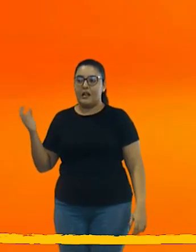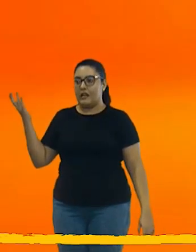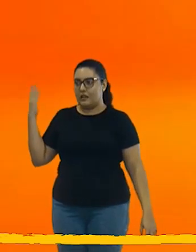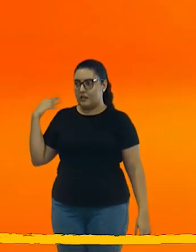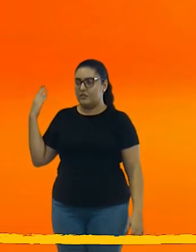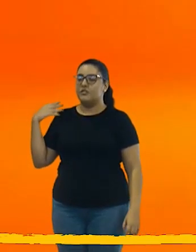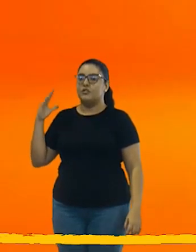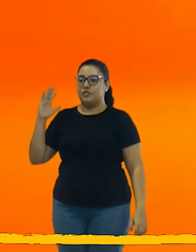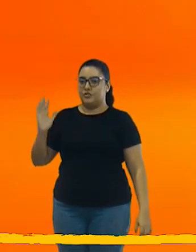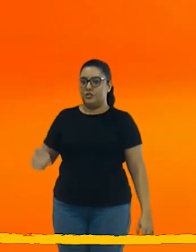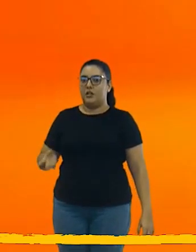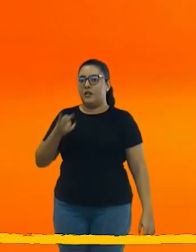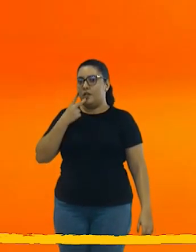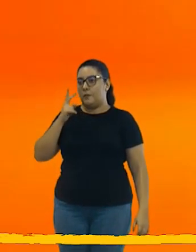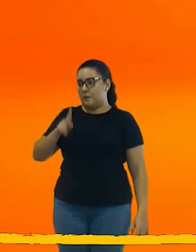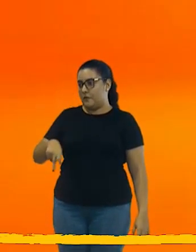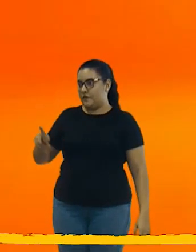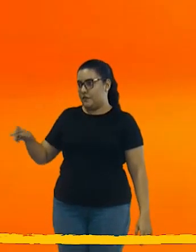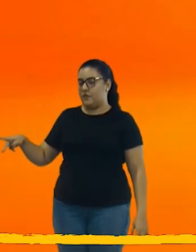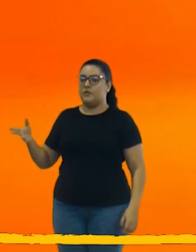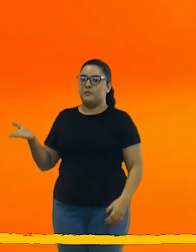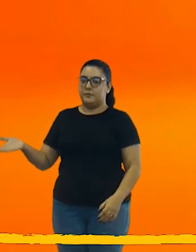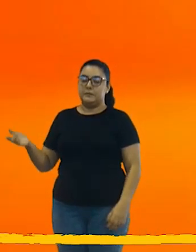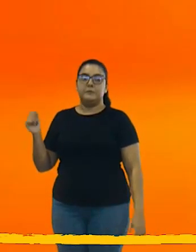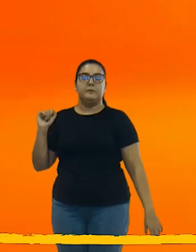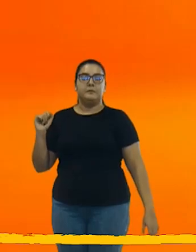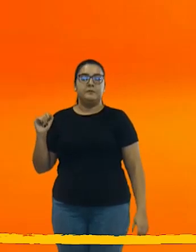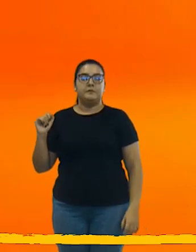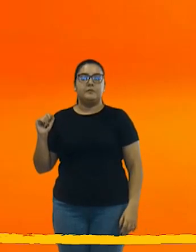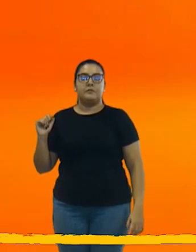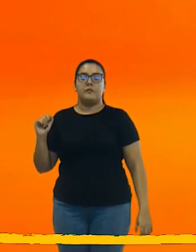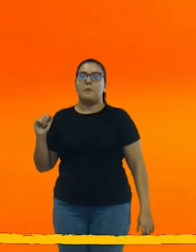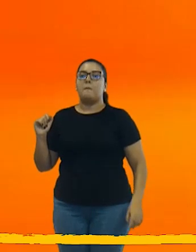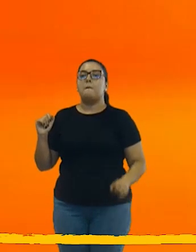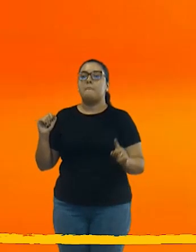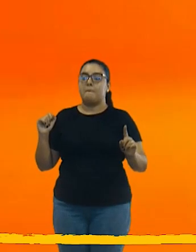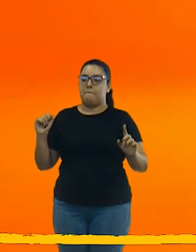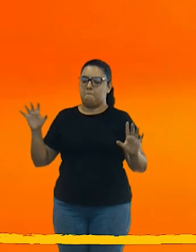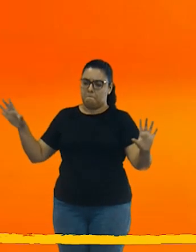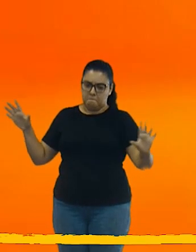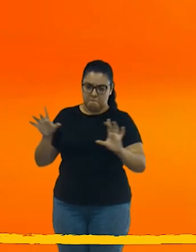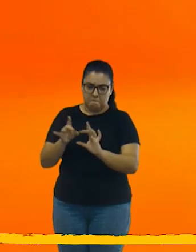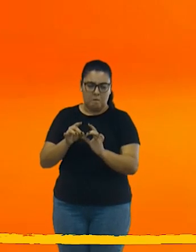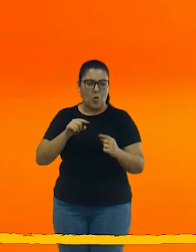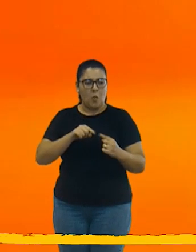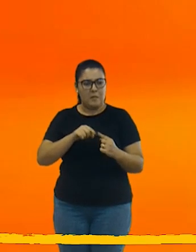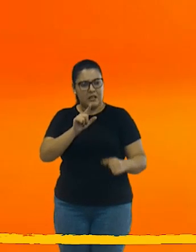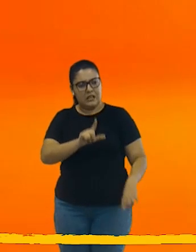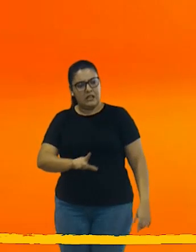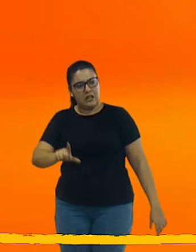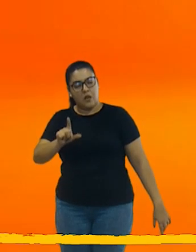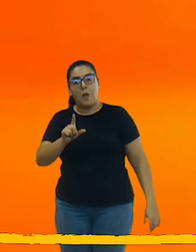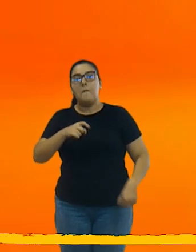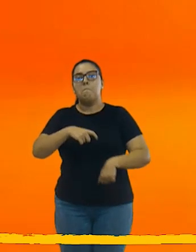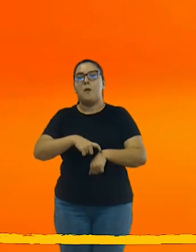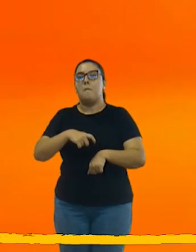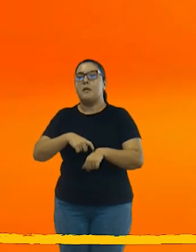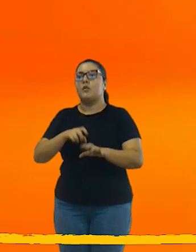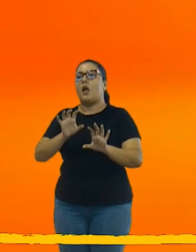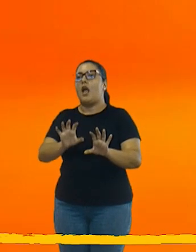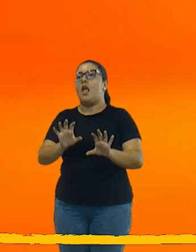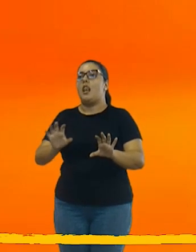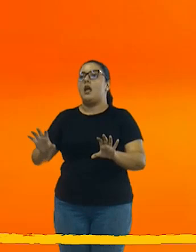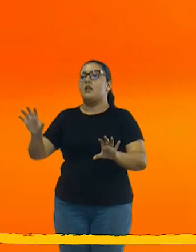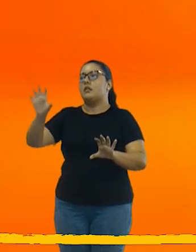bem abordada aqui pelos meus colegas antes de mim, perpassou a literatura? Nos momentos do regionalismo